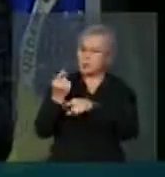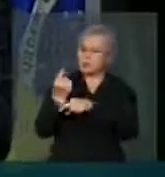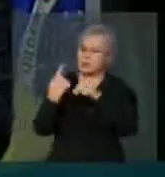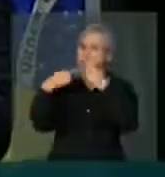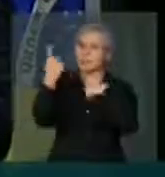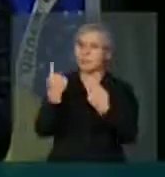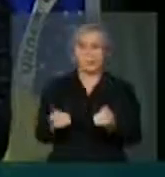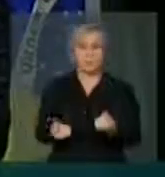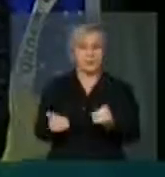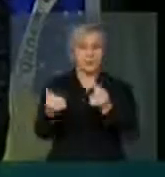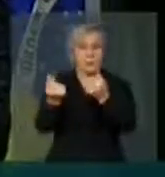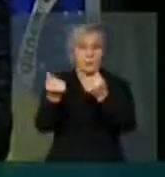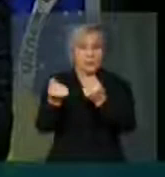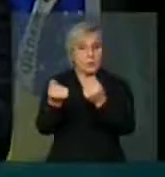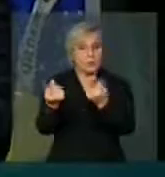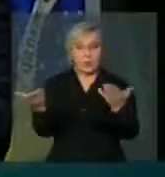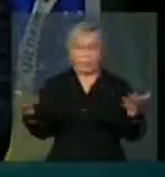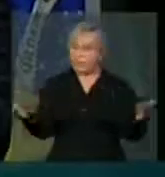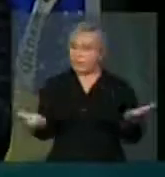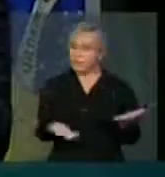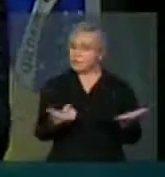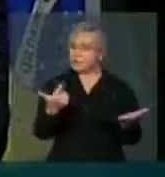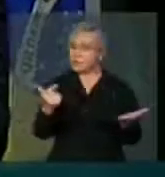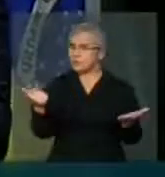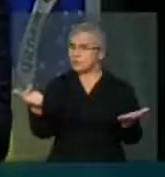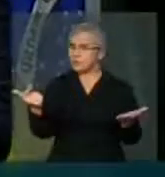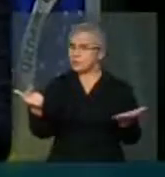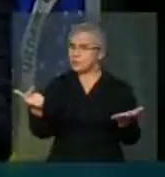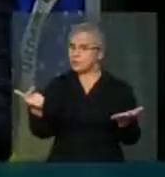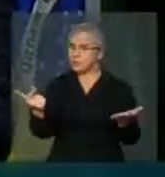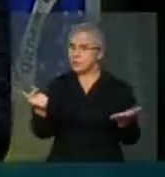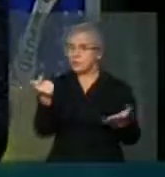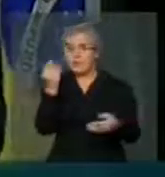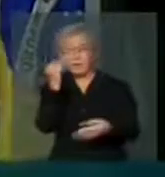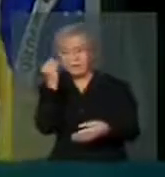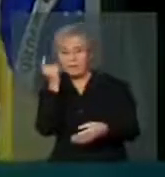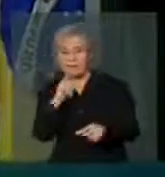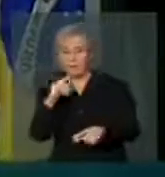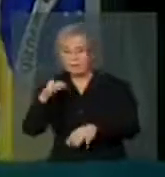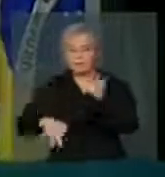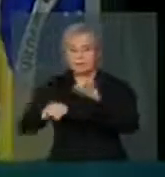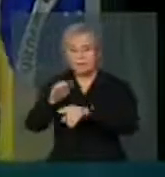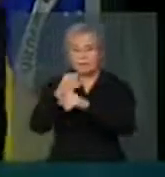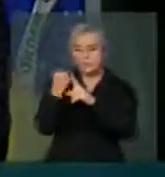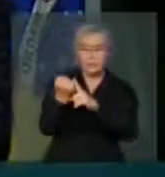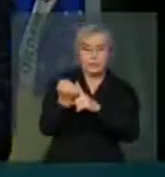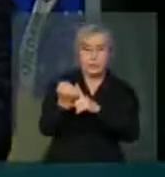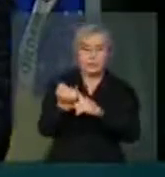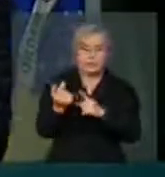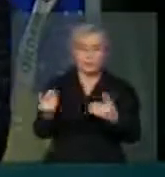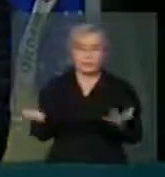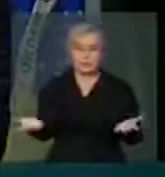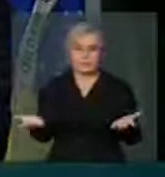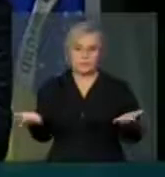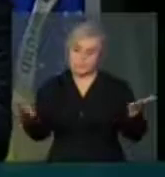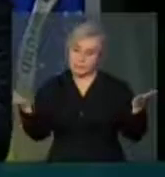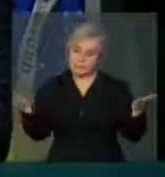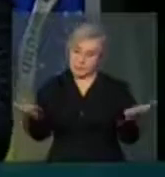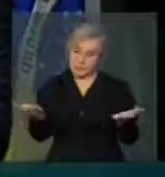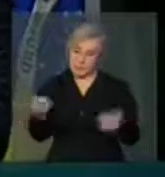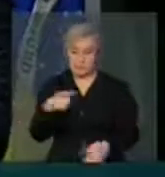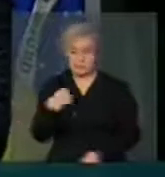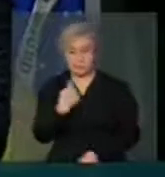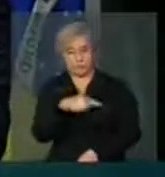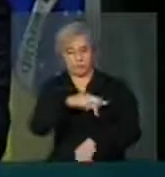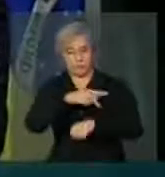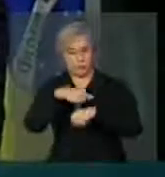econômico que hoje não temos e a justiça social que tantos almejamos. Há em nosso país